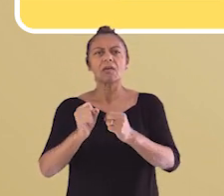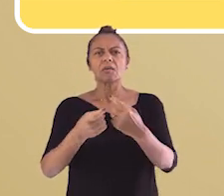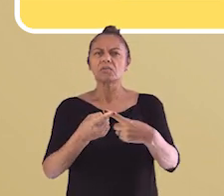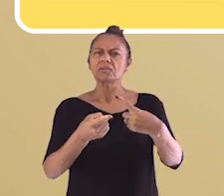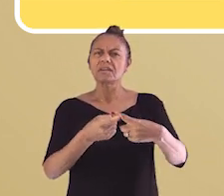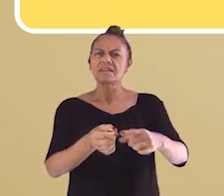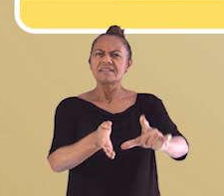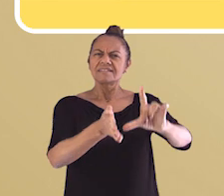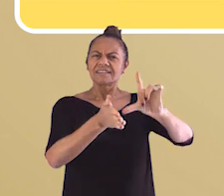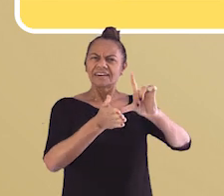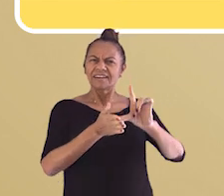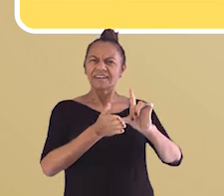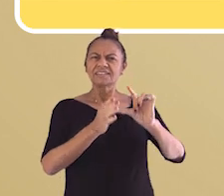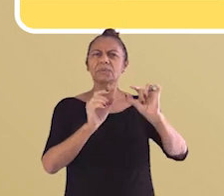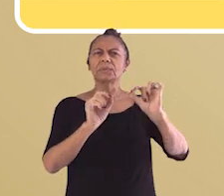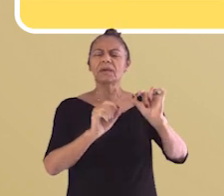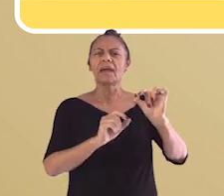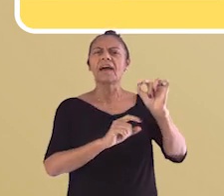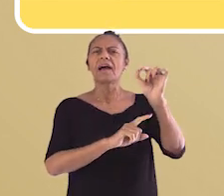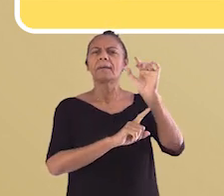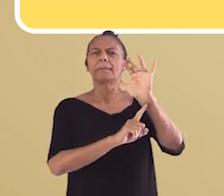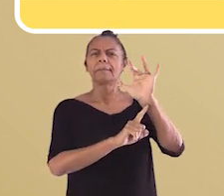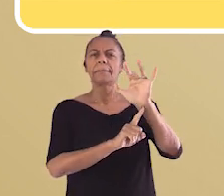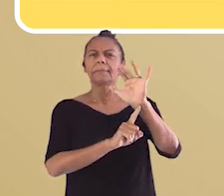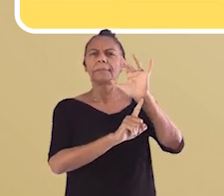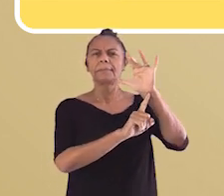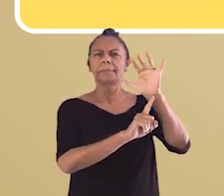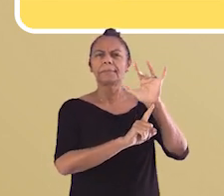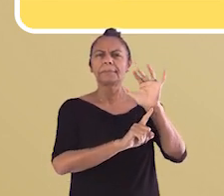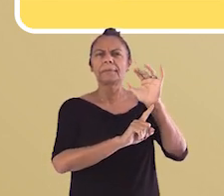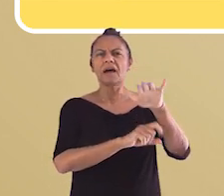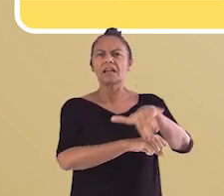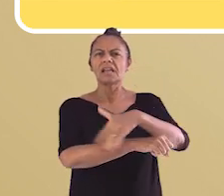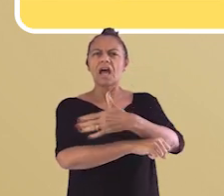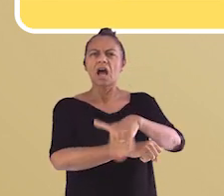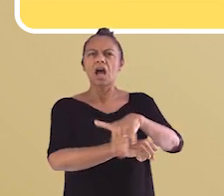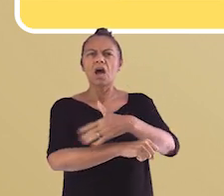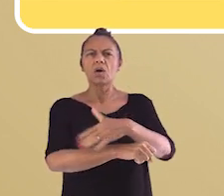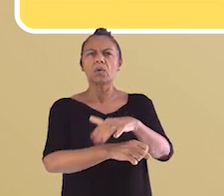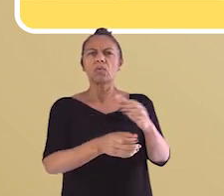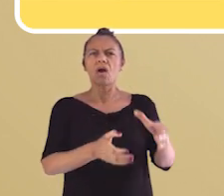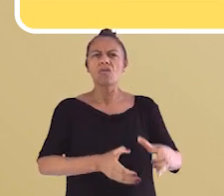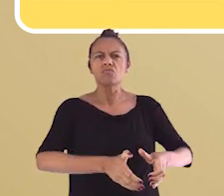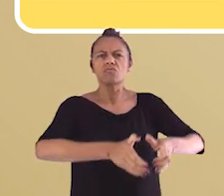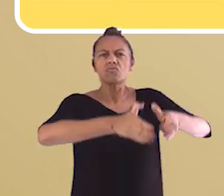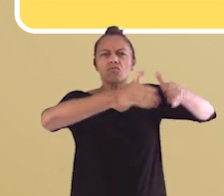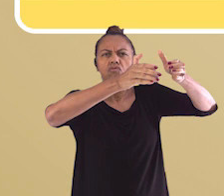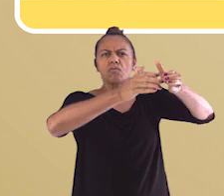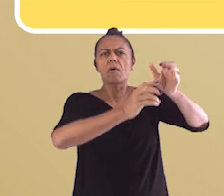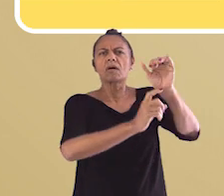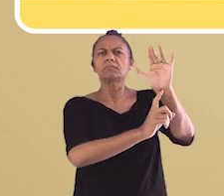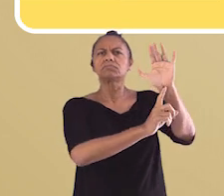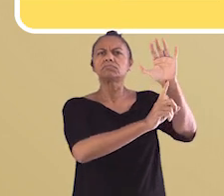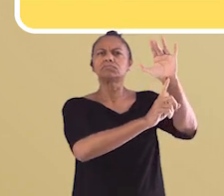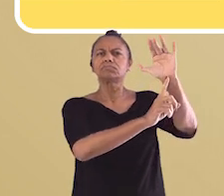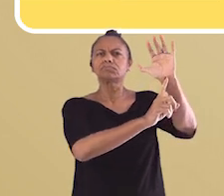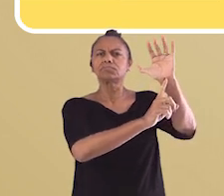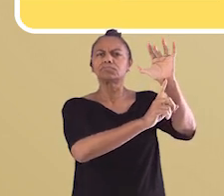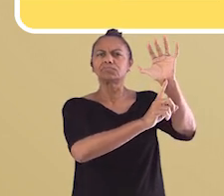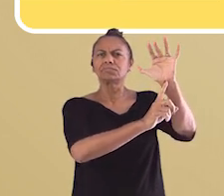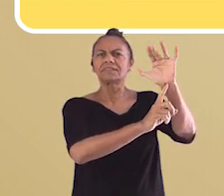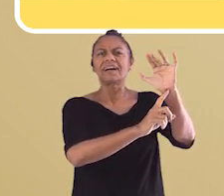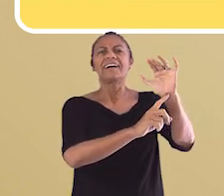das lamparinas de querosene. Até a iluminação pública, ou seja, até nas ruas existiam lampiões